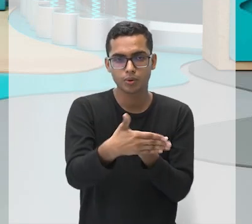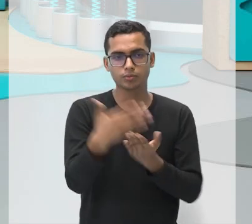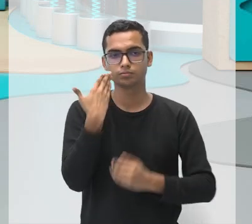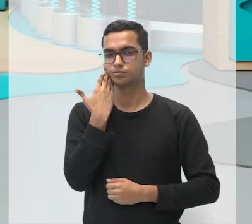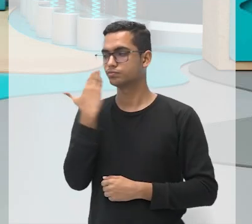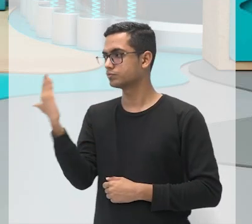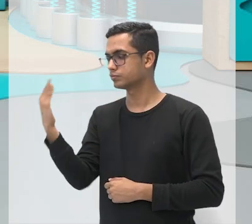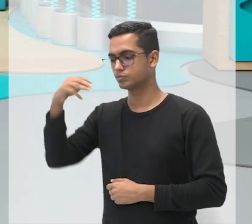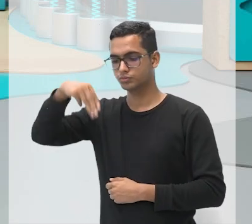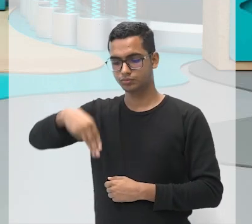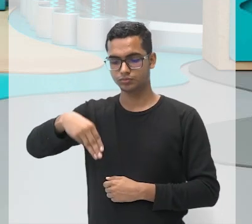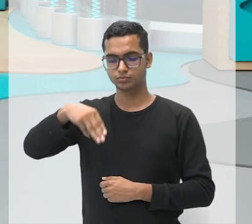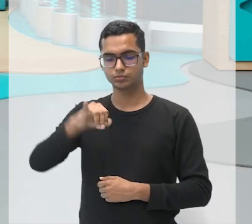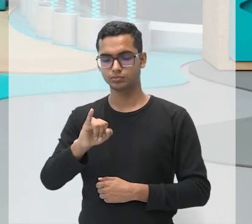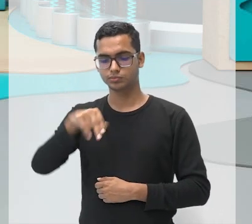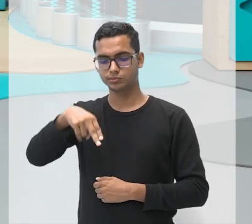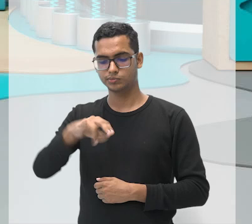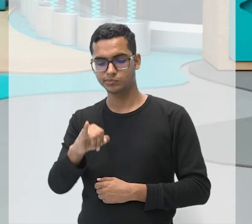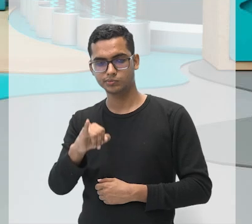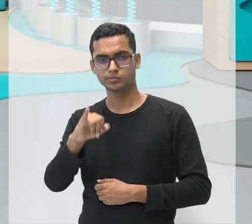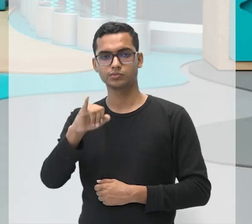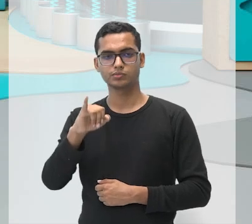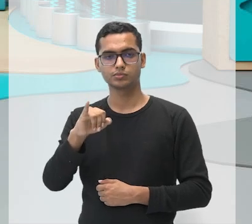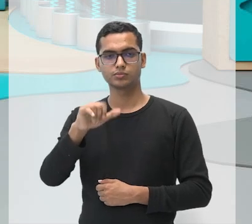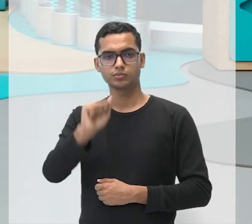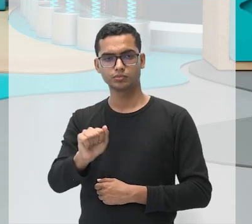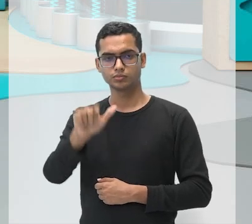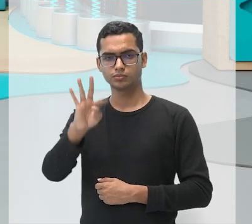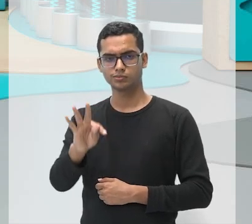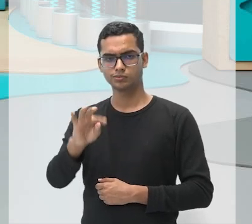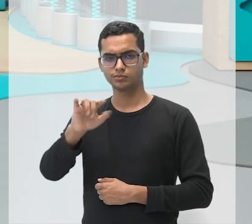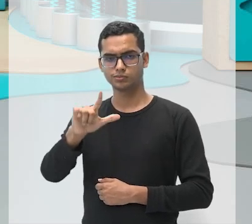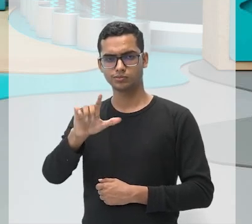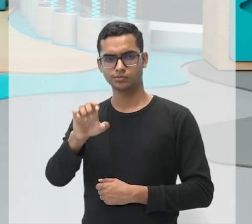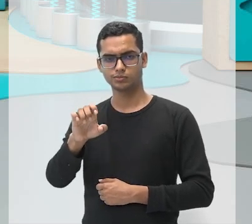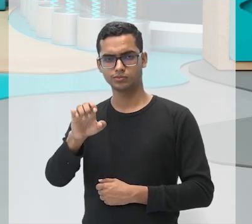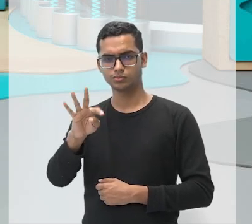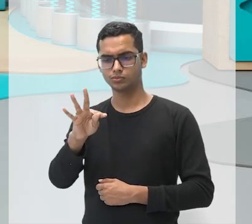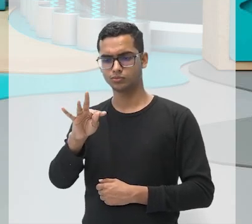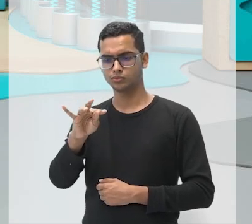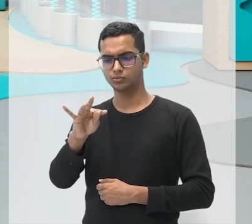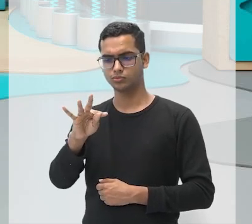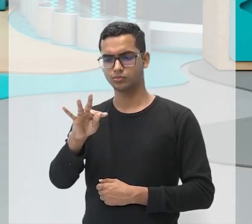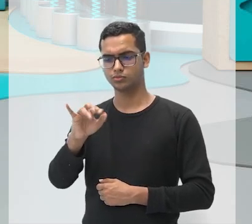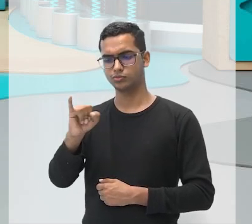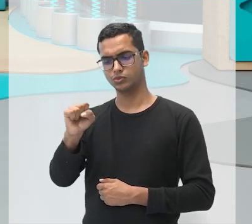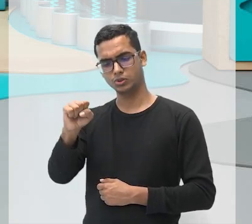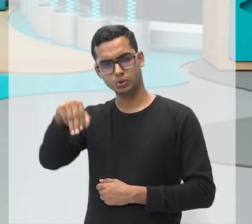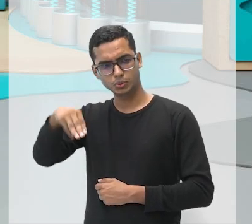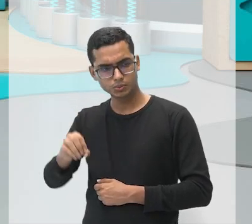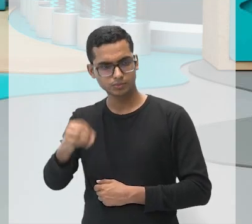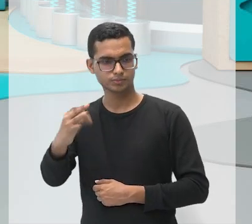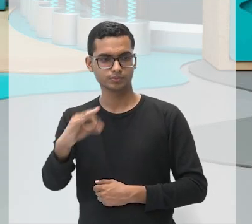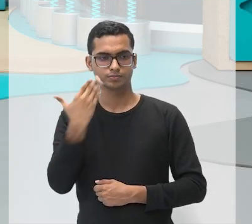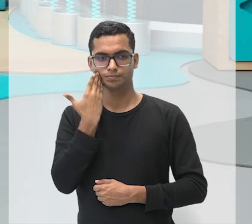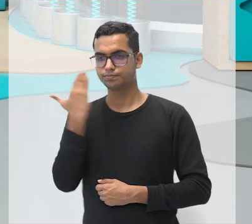é o mini atletismo. Olha só, se ele trabalha essas capacidades físicas,